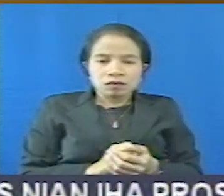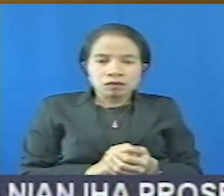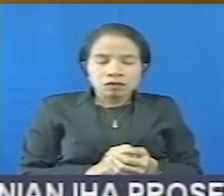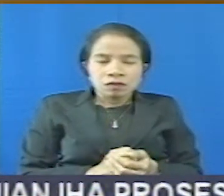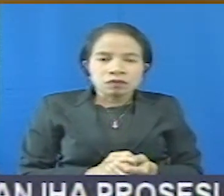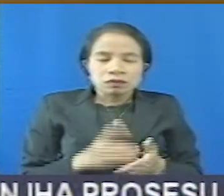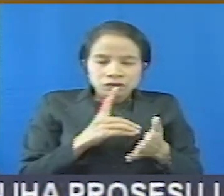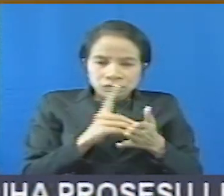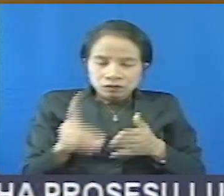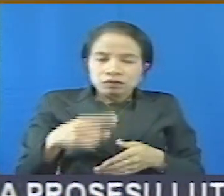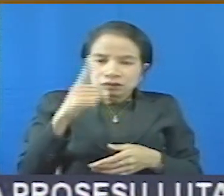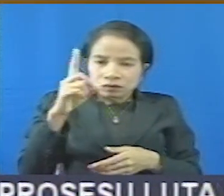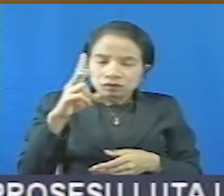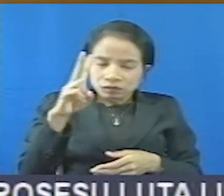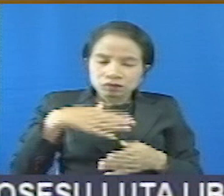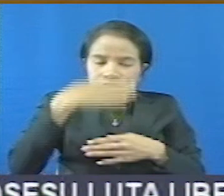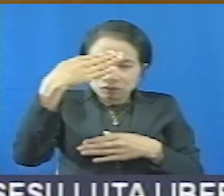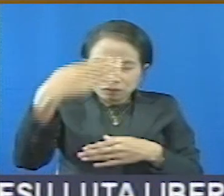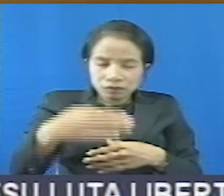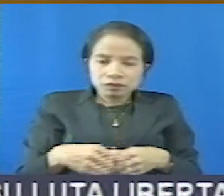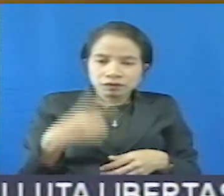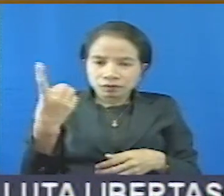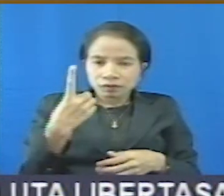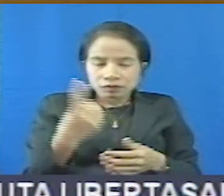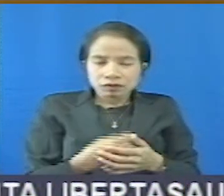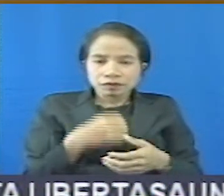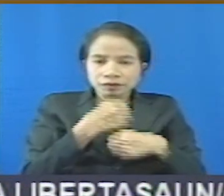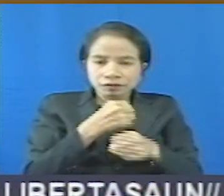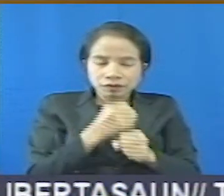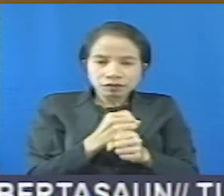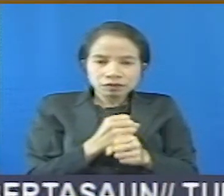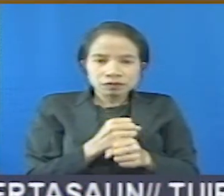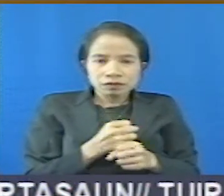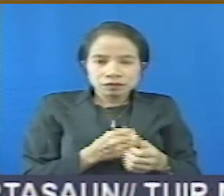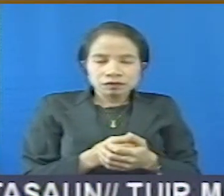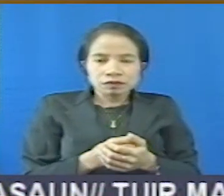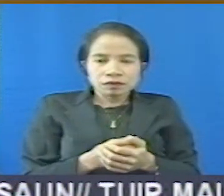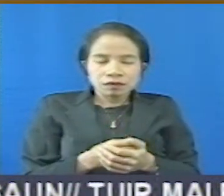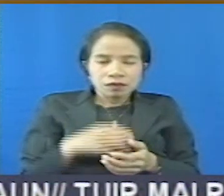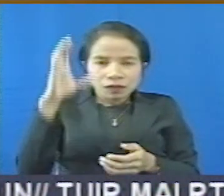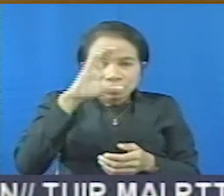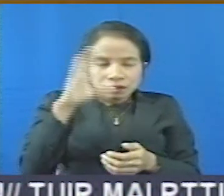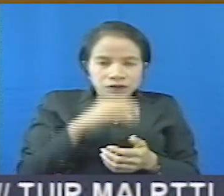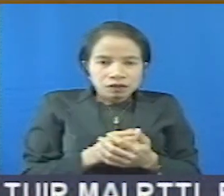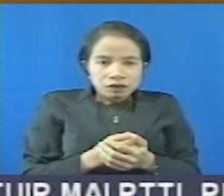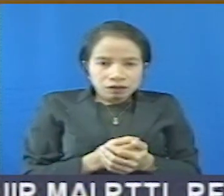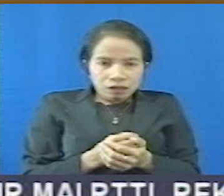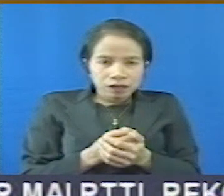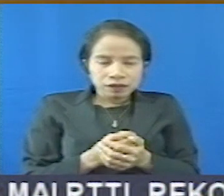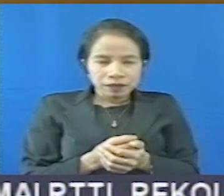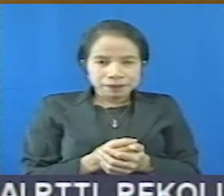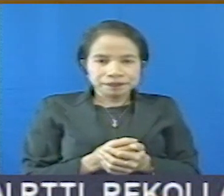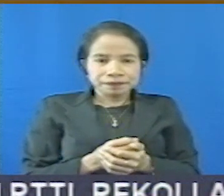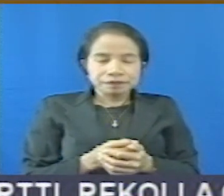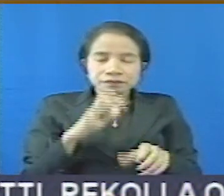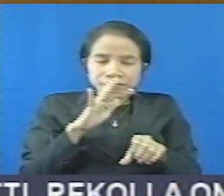hoje em maio, né? Atu na fatin, lá o Bucatuir, contacto basic, husi caso ser